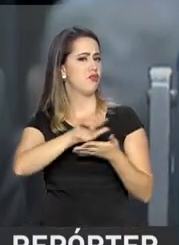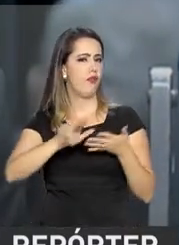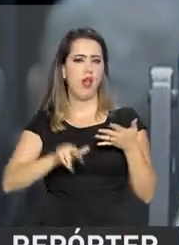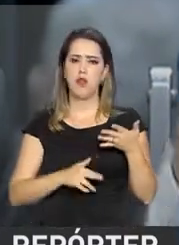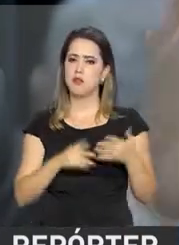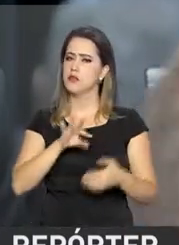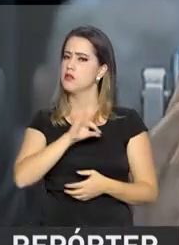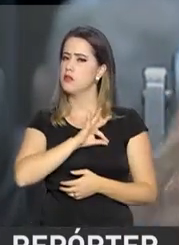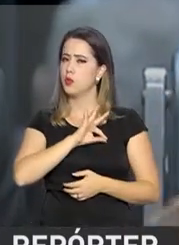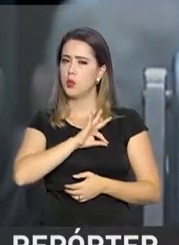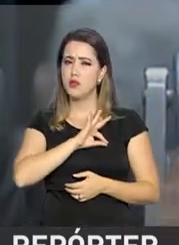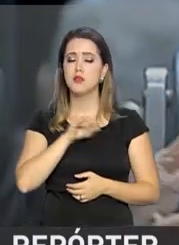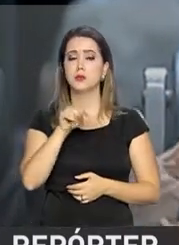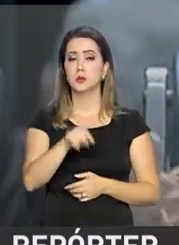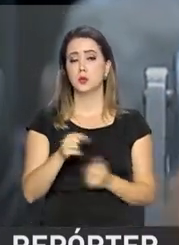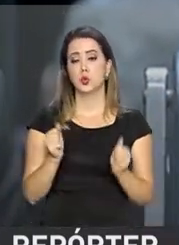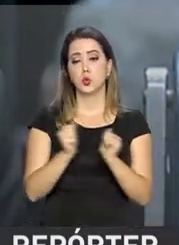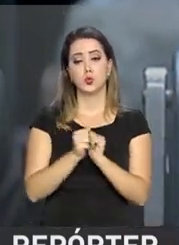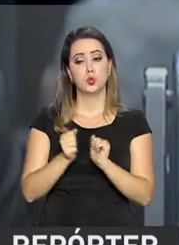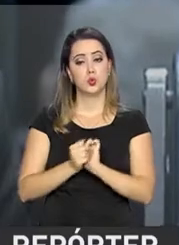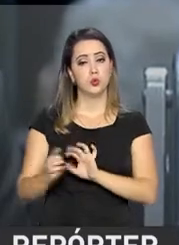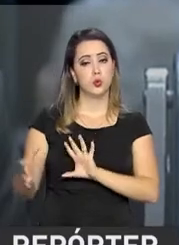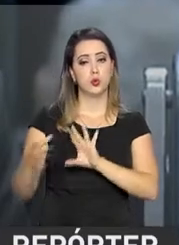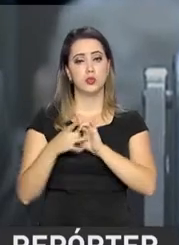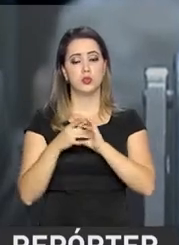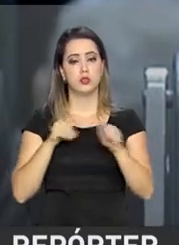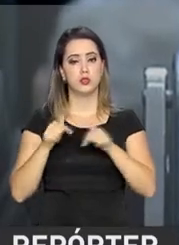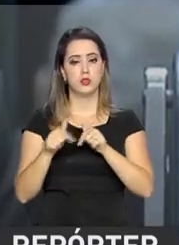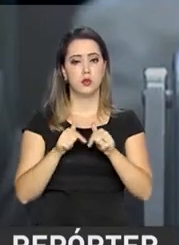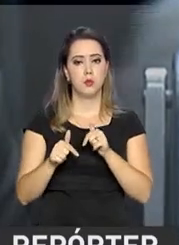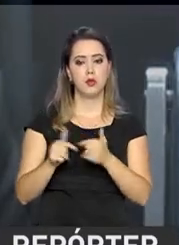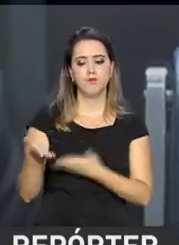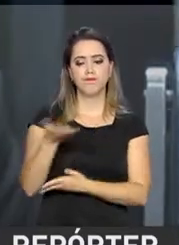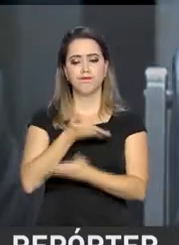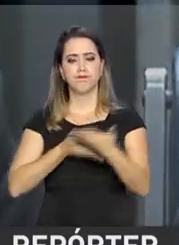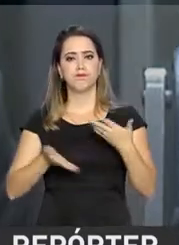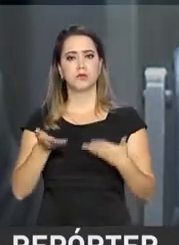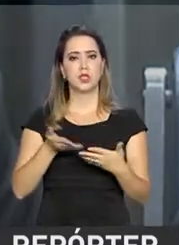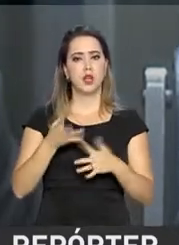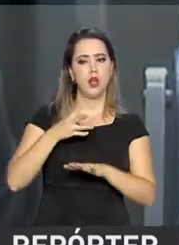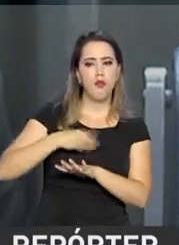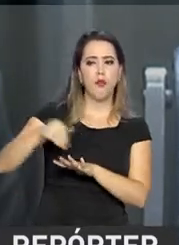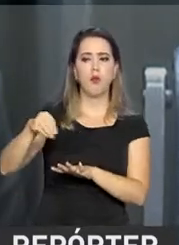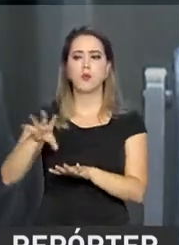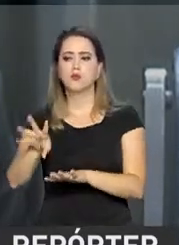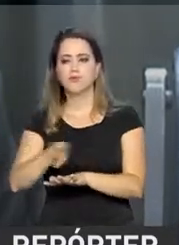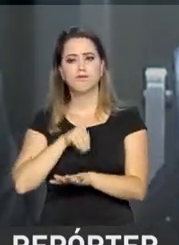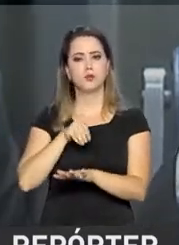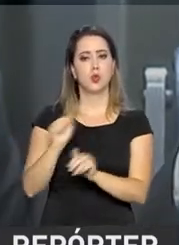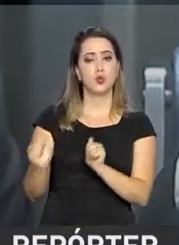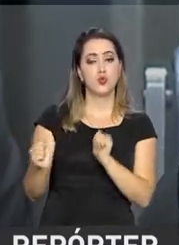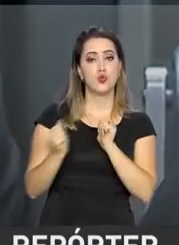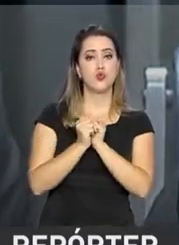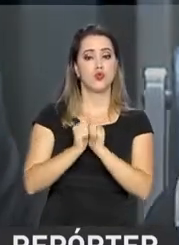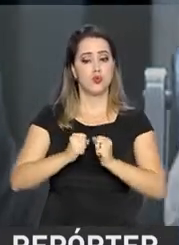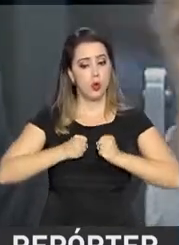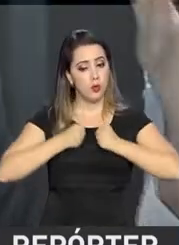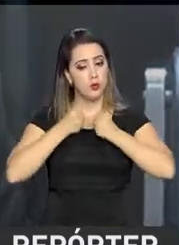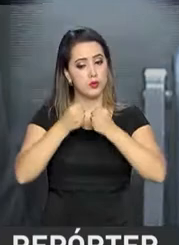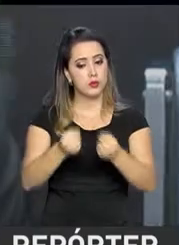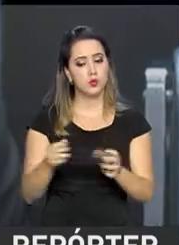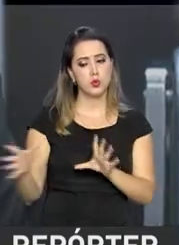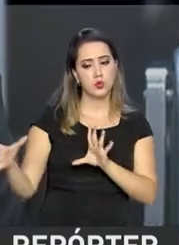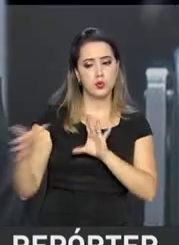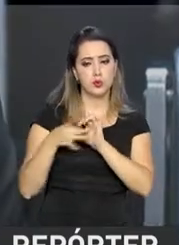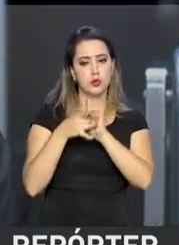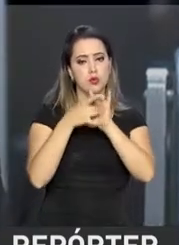Rodoviária Federal, Polícia Civil. Coloque essa gente para se entender, para trocar informações, para juntar esforços. Princípio da física, a